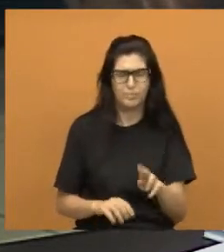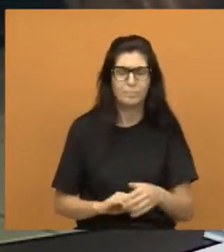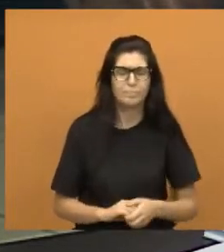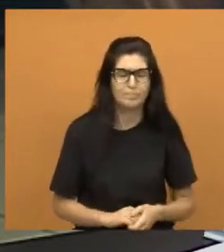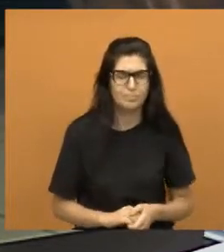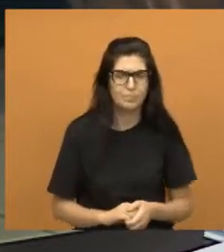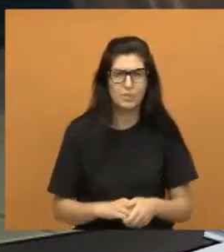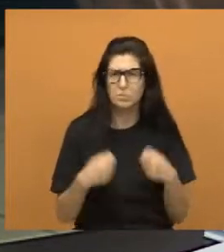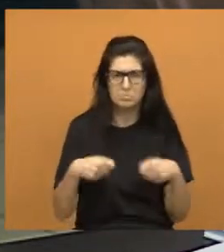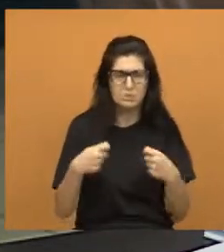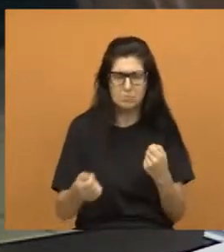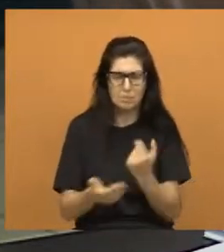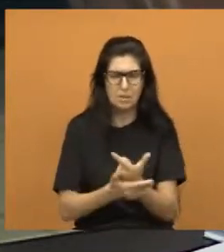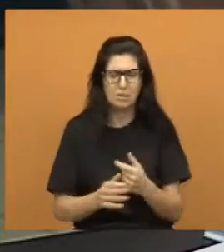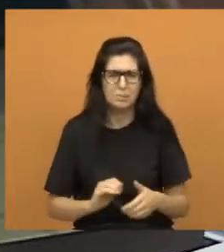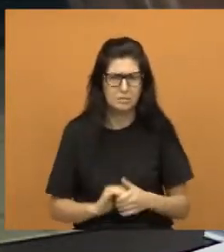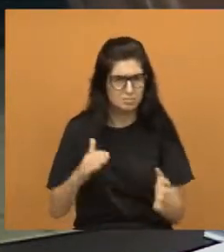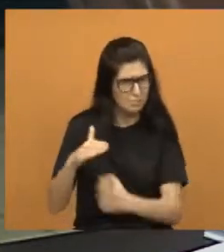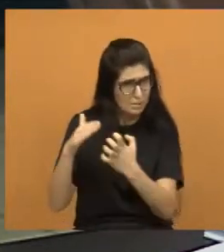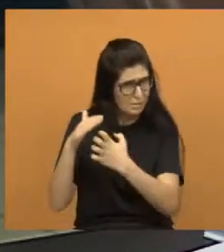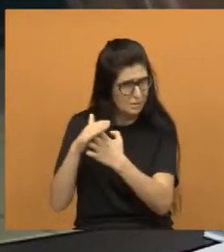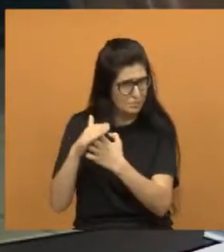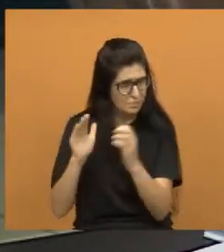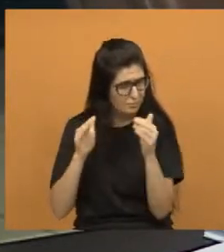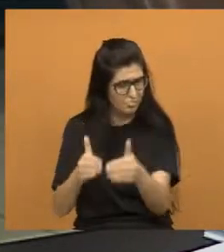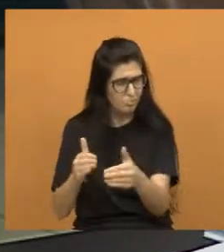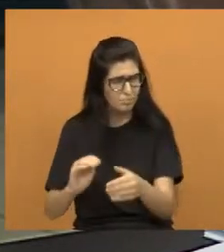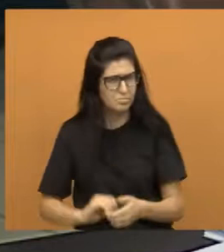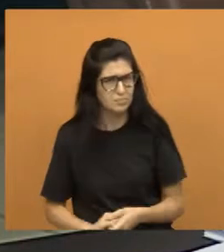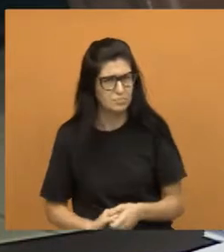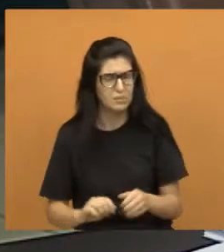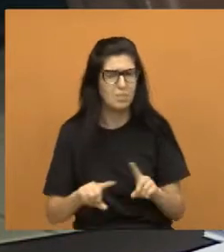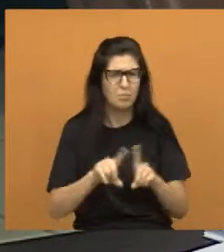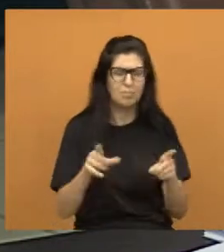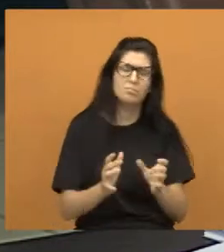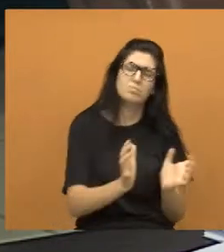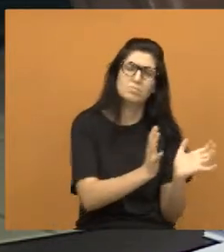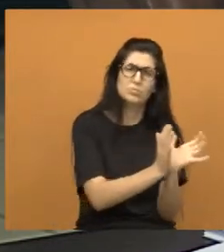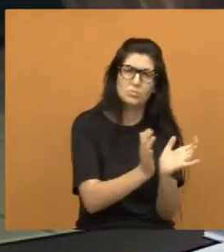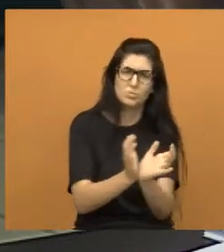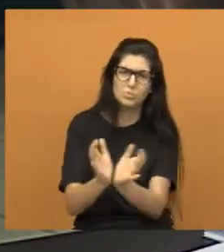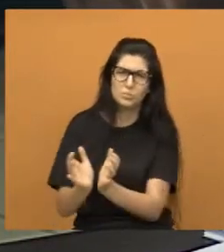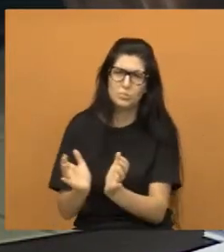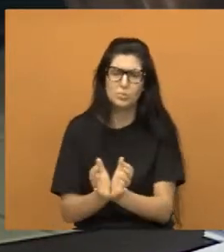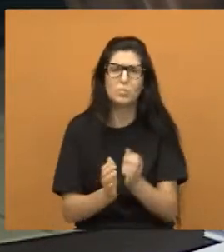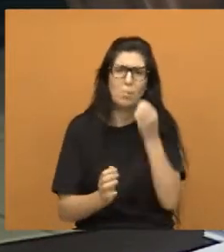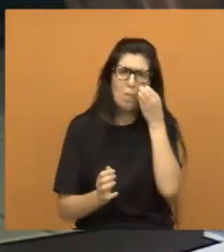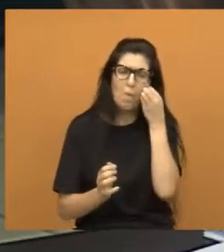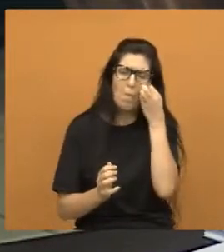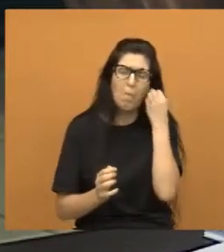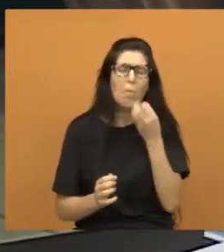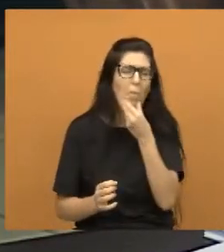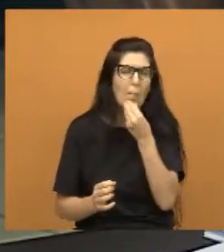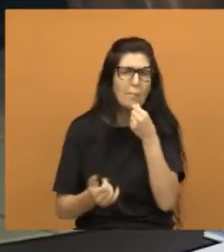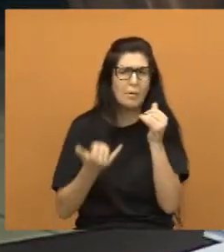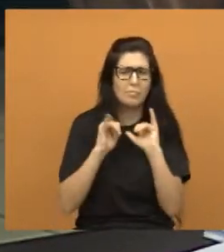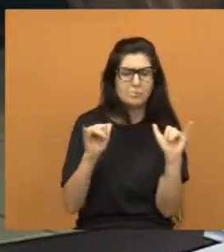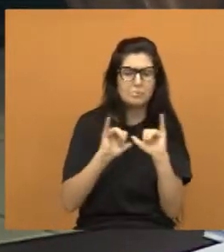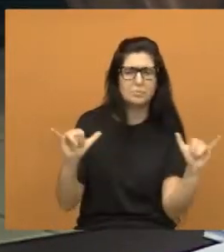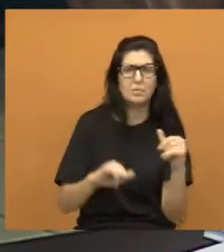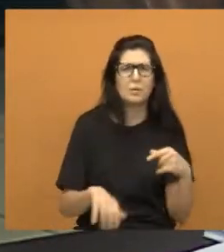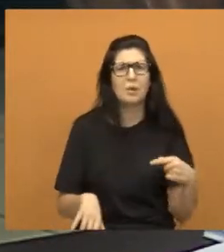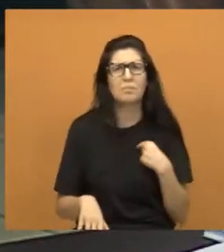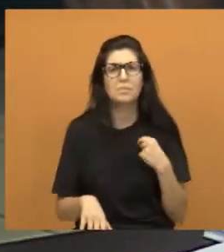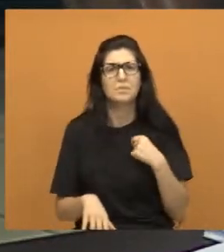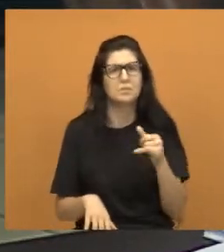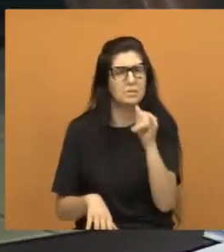viu, né, Paulinho? A gente vê muito a aplicação nas equipes, porque lá o cara faz a camisa, põe a propaganda,